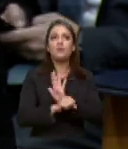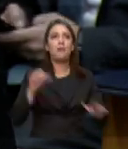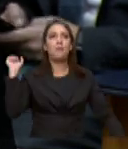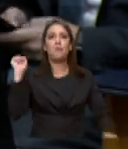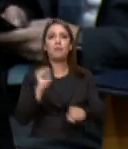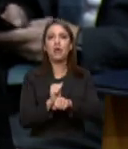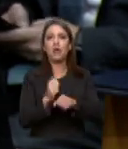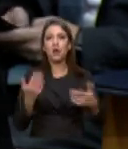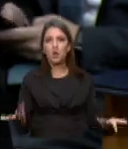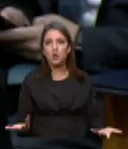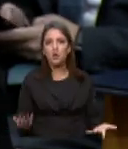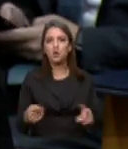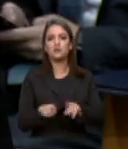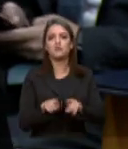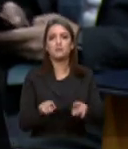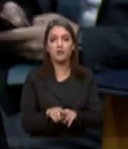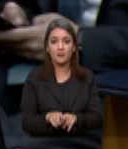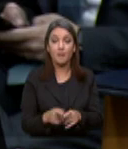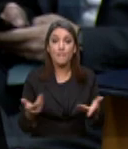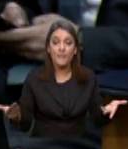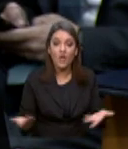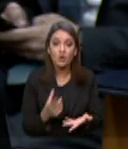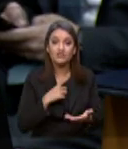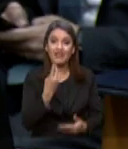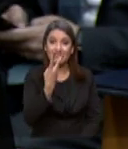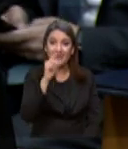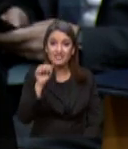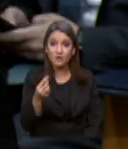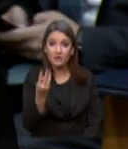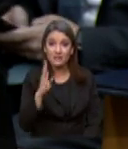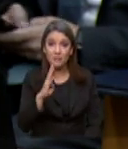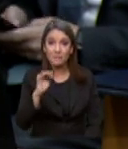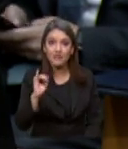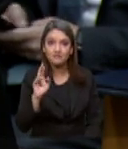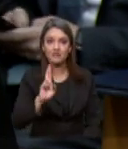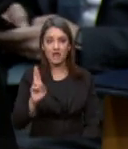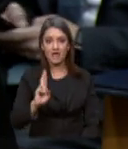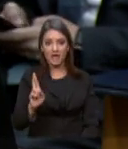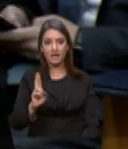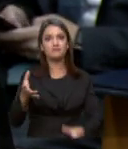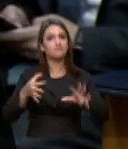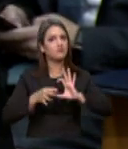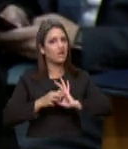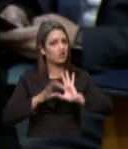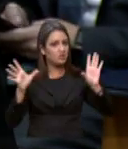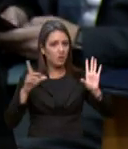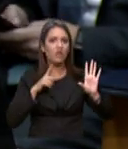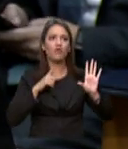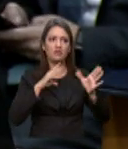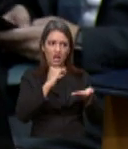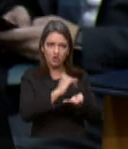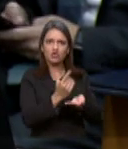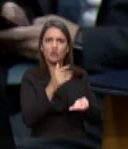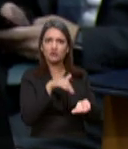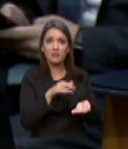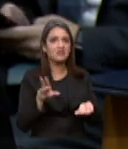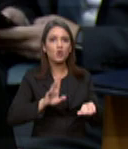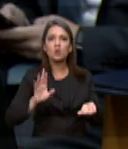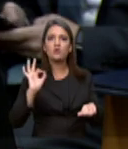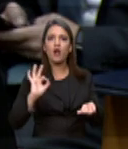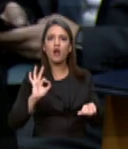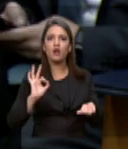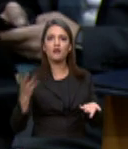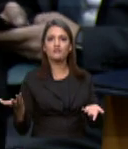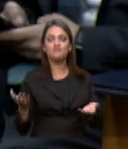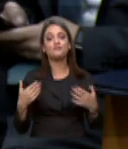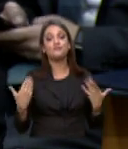eminente ministra Rosa Weber, e hoje temos 3,3 bilhões de reais disponíveis em caixa e sem utilização. É o